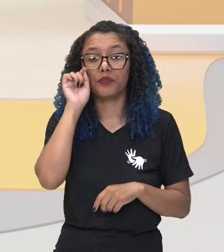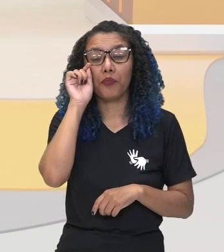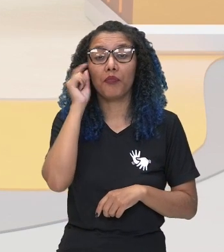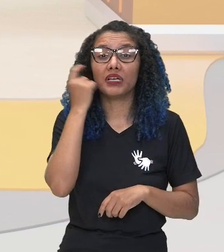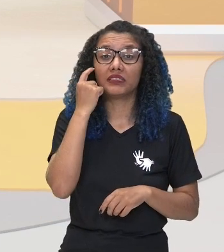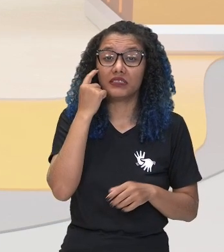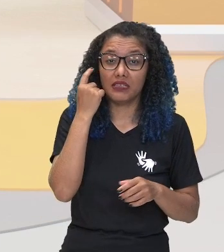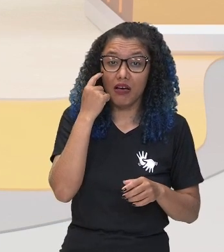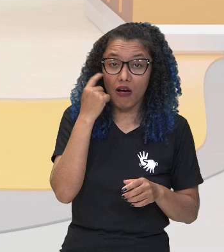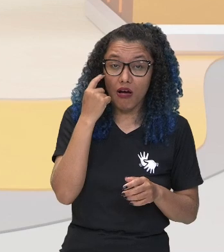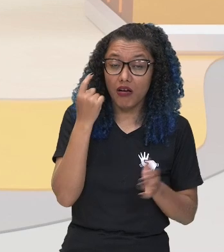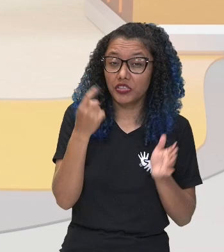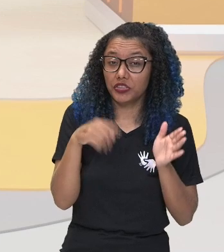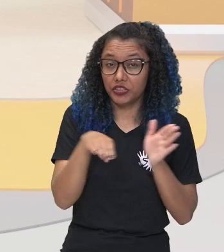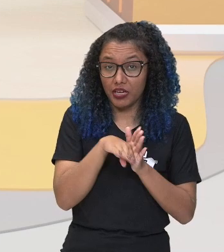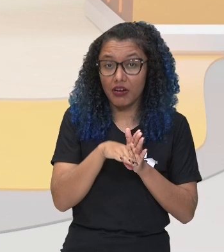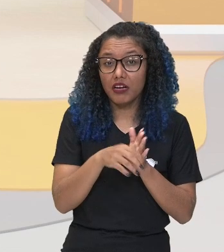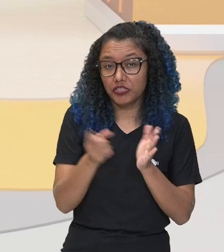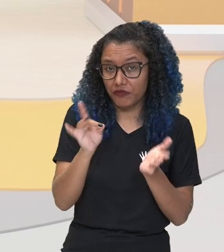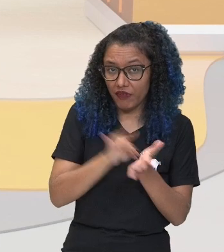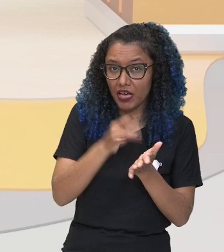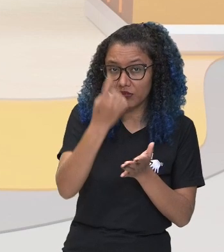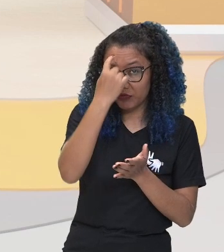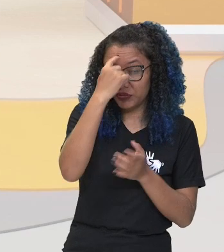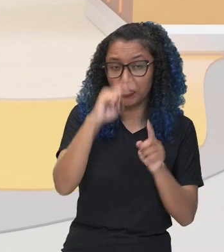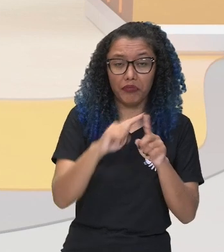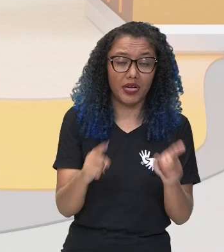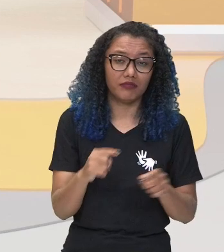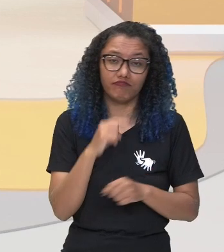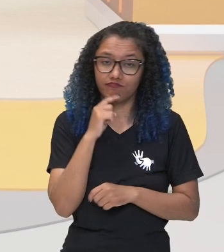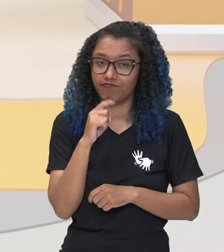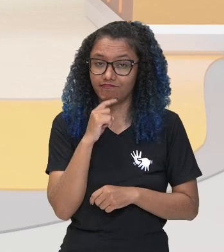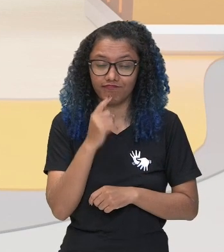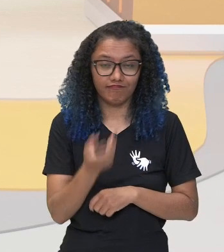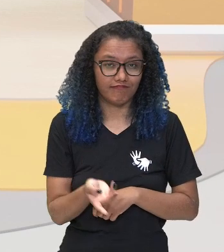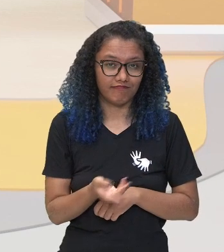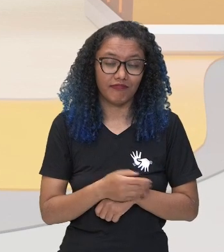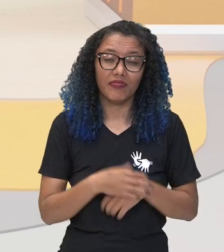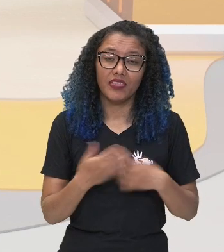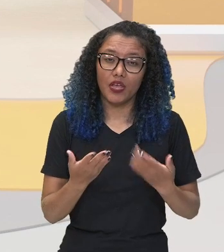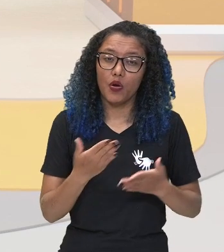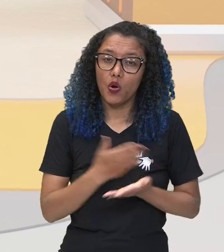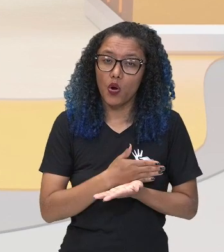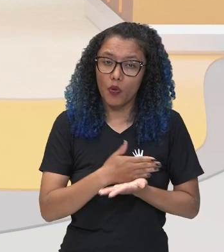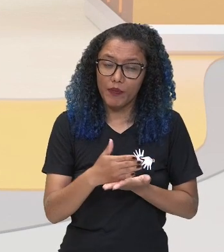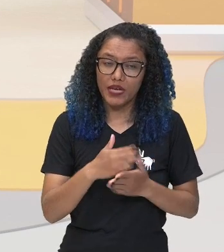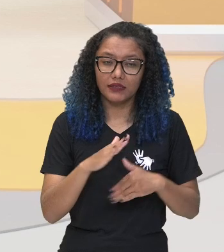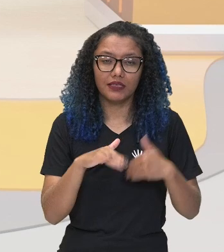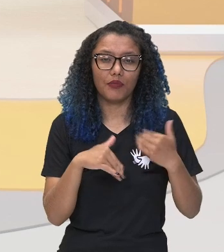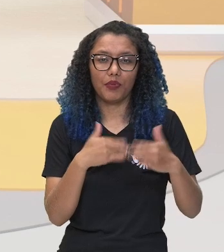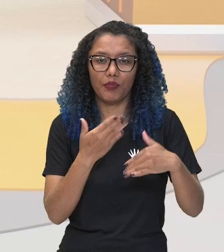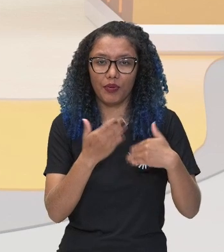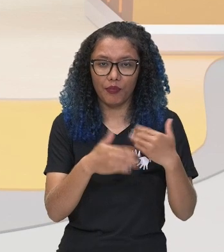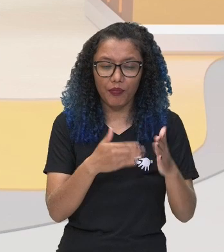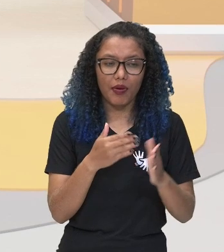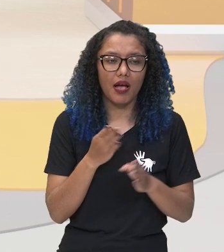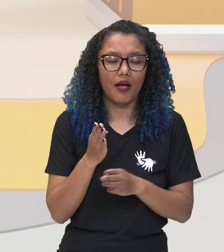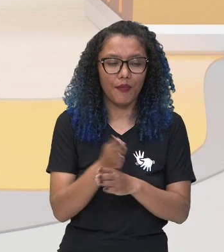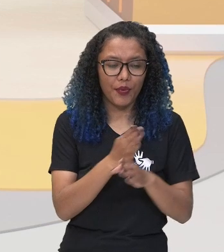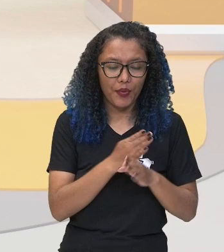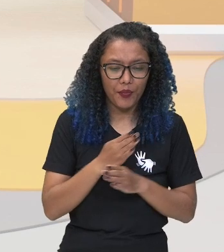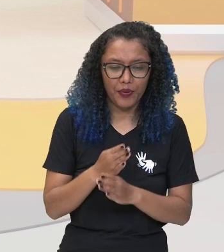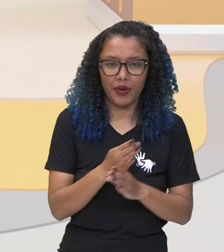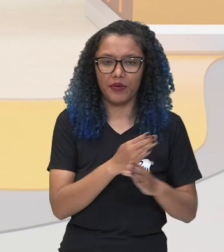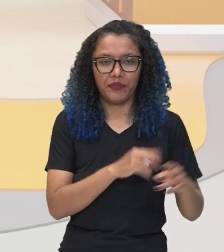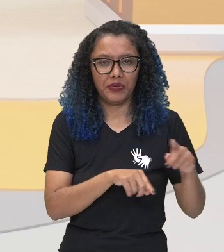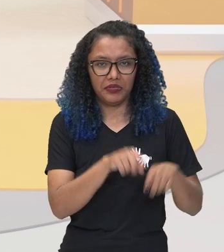tinha chegado realmente às Índias. E ele começa ali aquele processo, né, de encontro, aquele processo